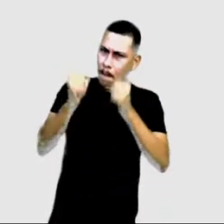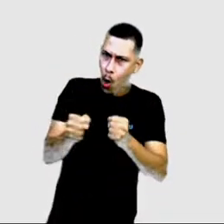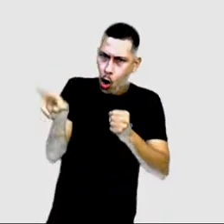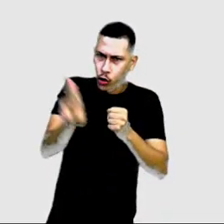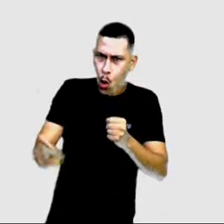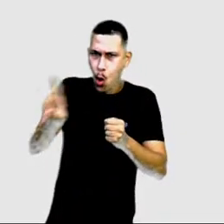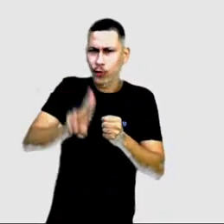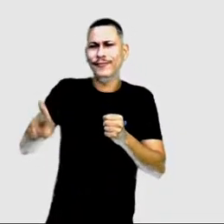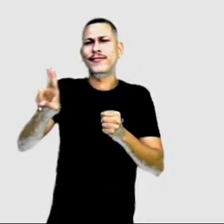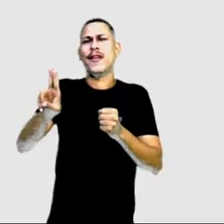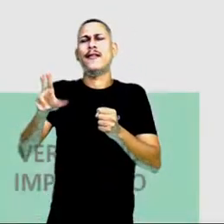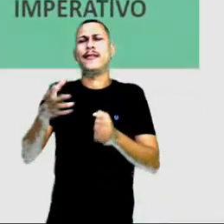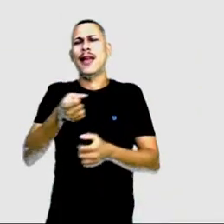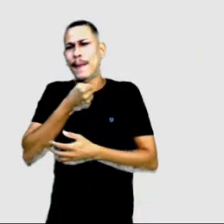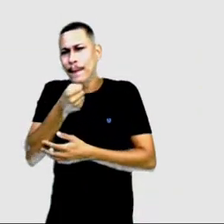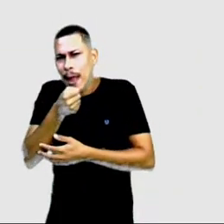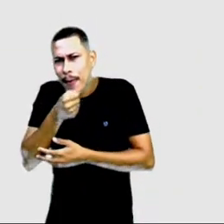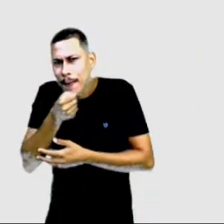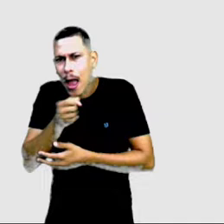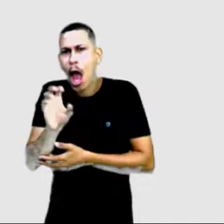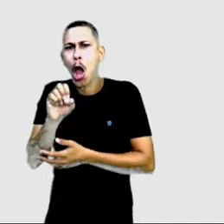verbal e não-verbal